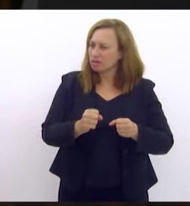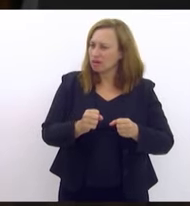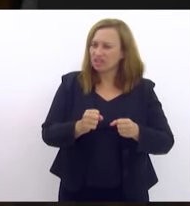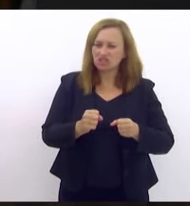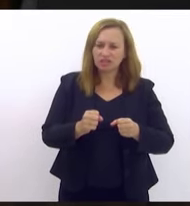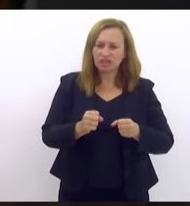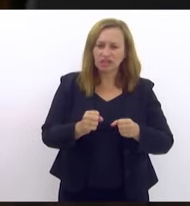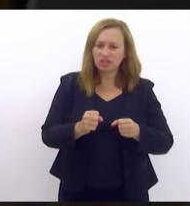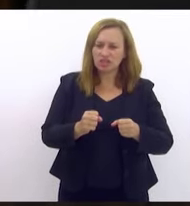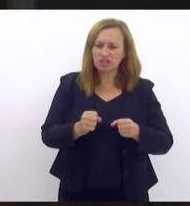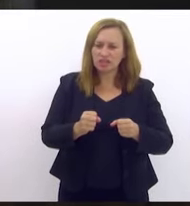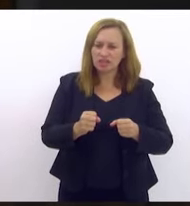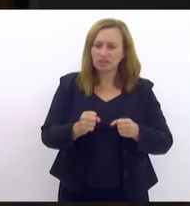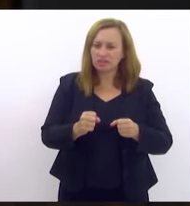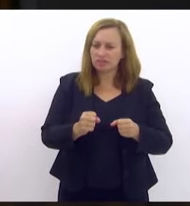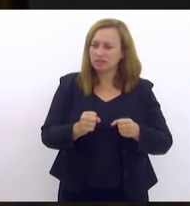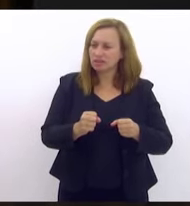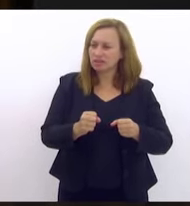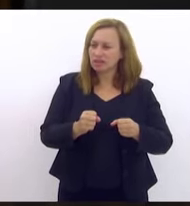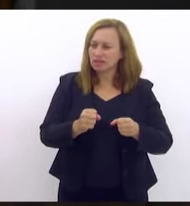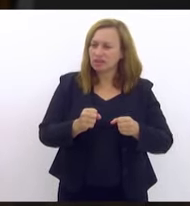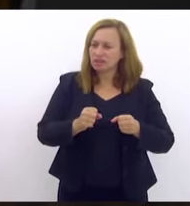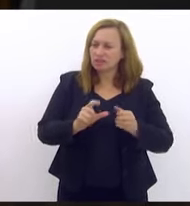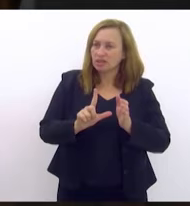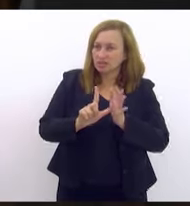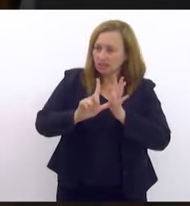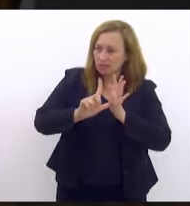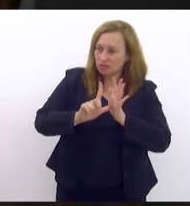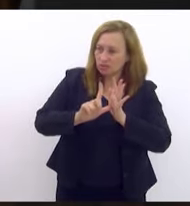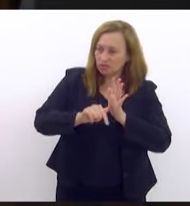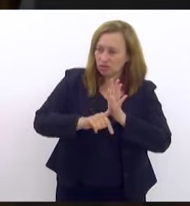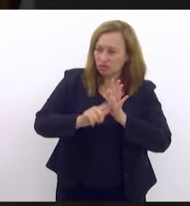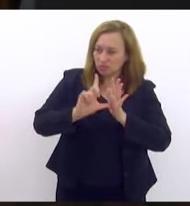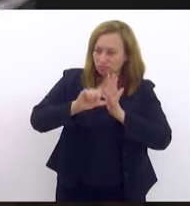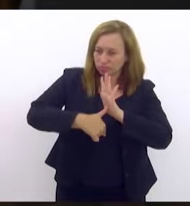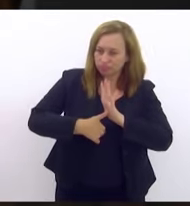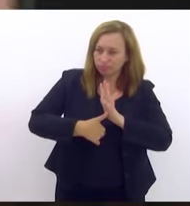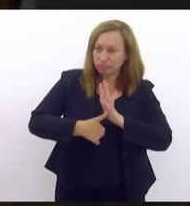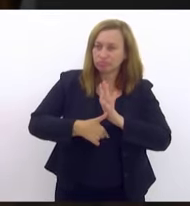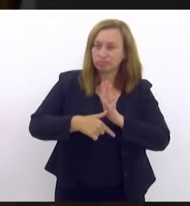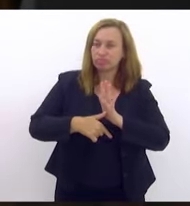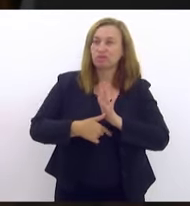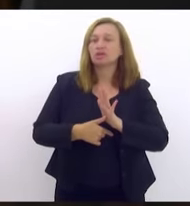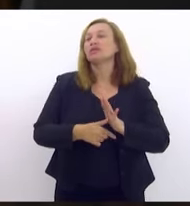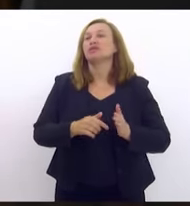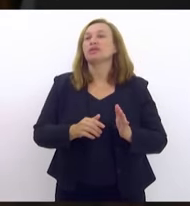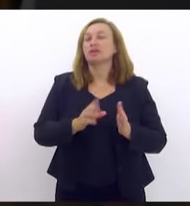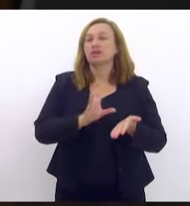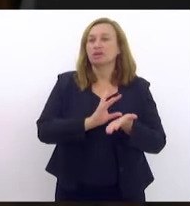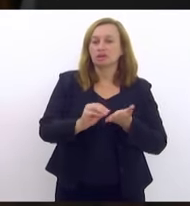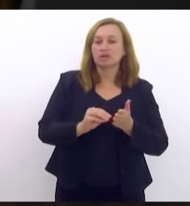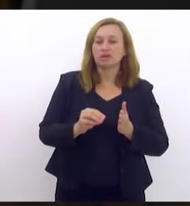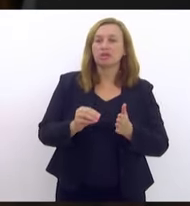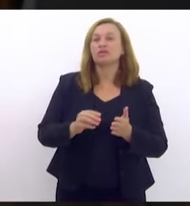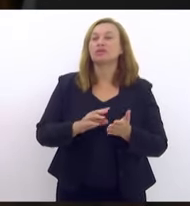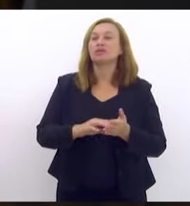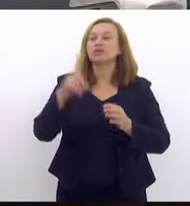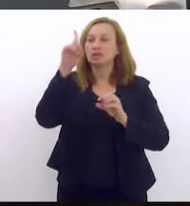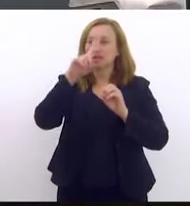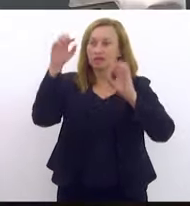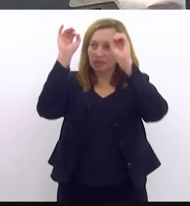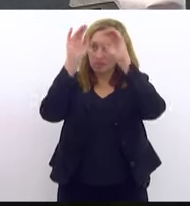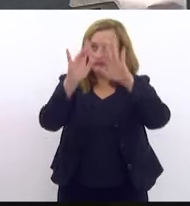adiantados aqui, então, todos de acordo, aprovado. Encerrada a sessão. Havendo número legal sob a proteção de